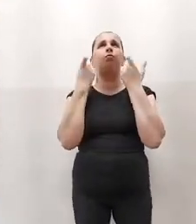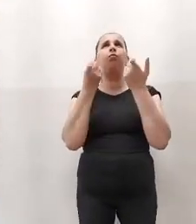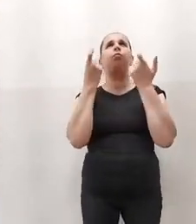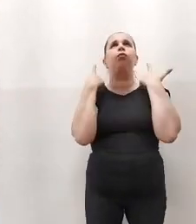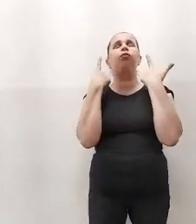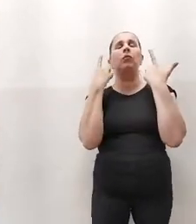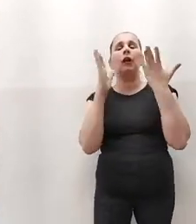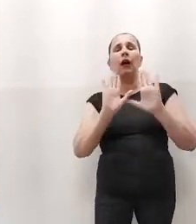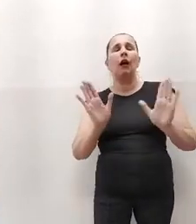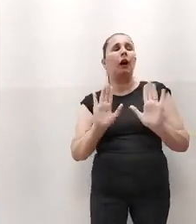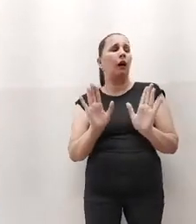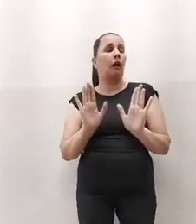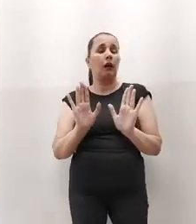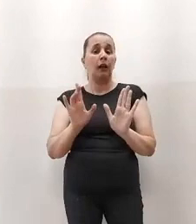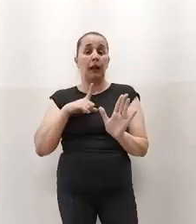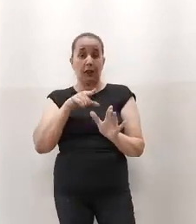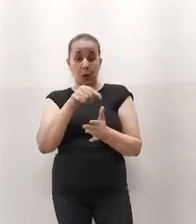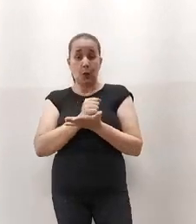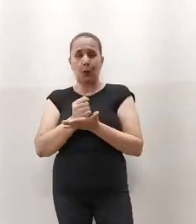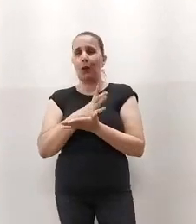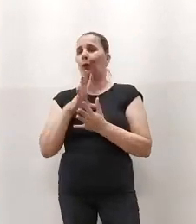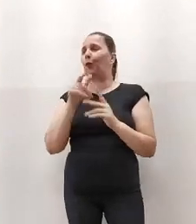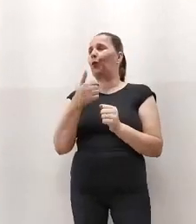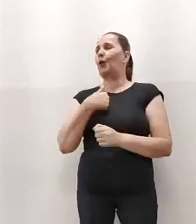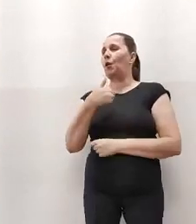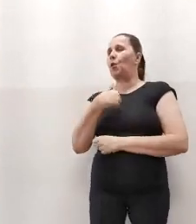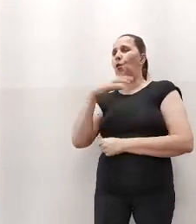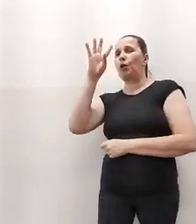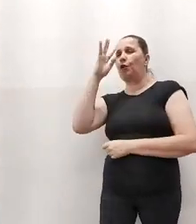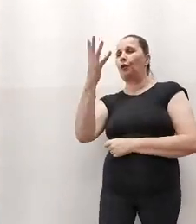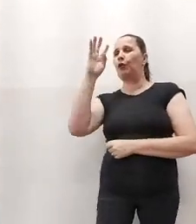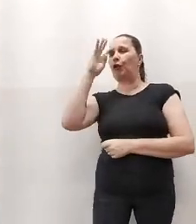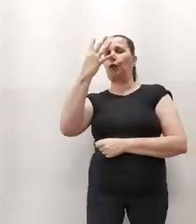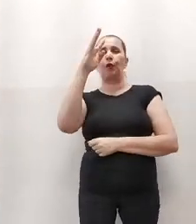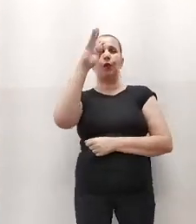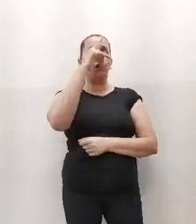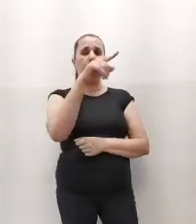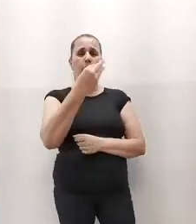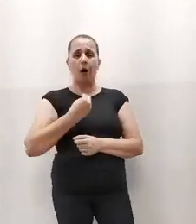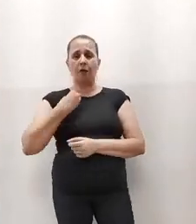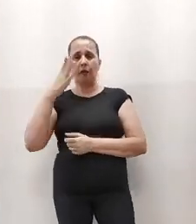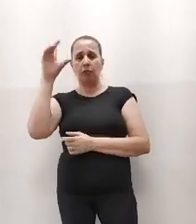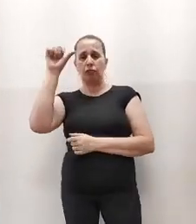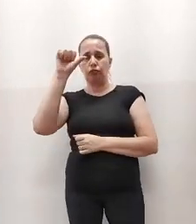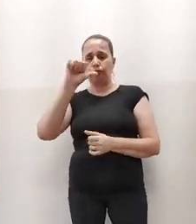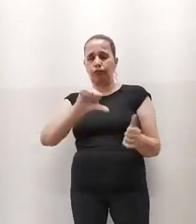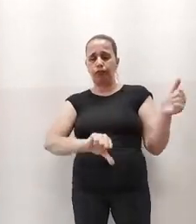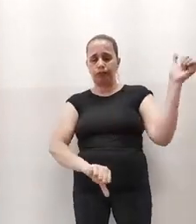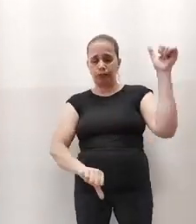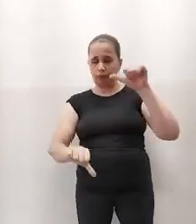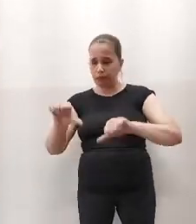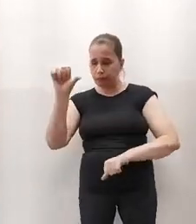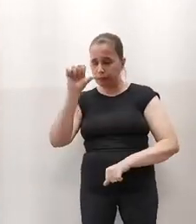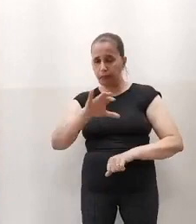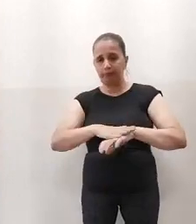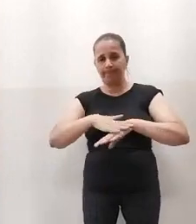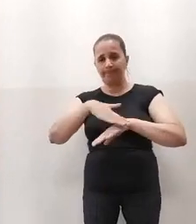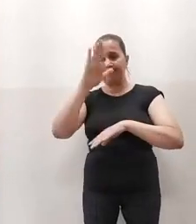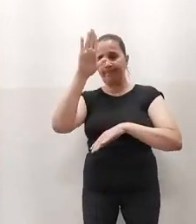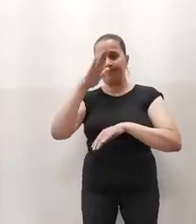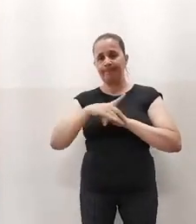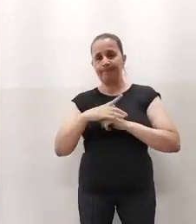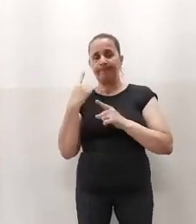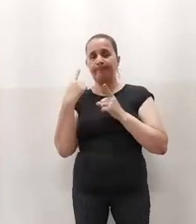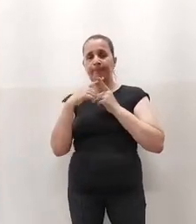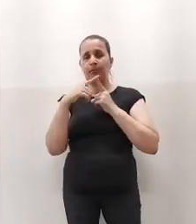soberba, achando que você está controlando todas as coisas, mas a sua vida está declinando cada vez mais, porque o